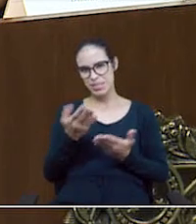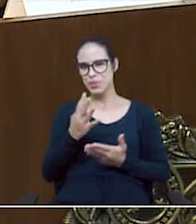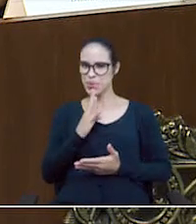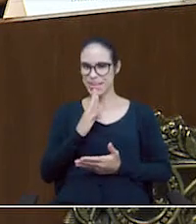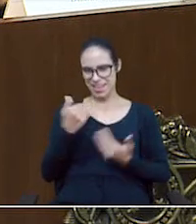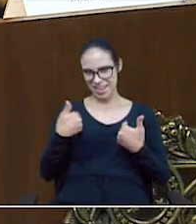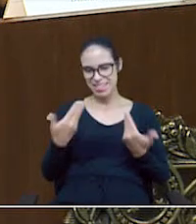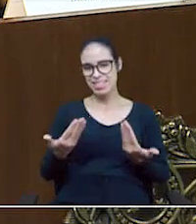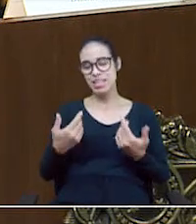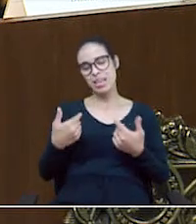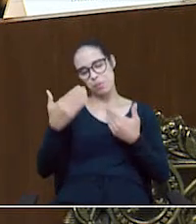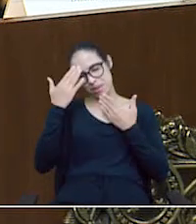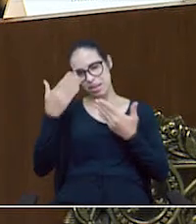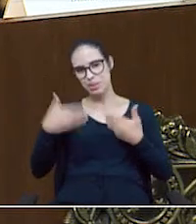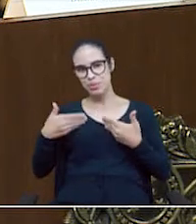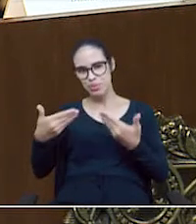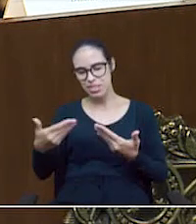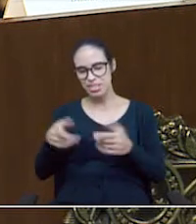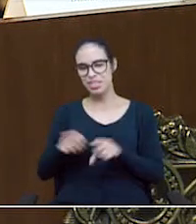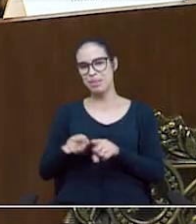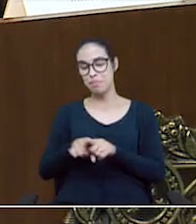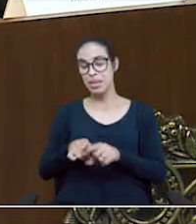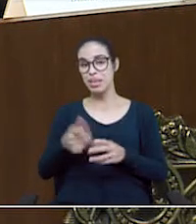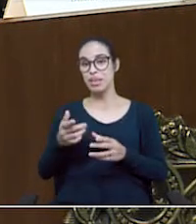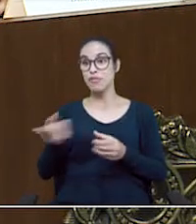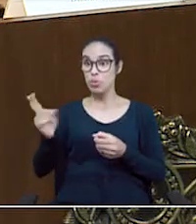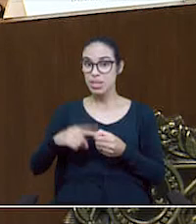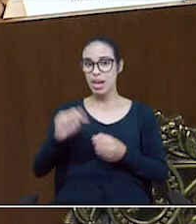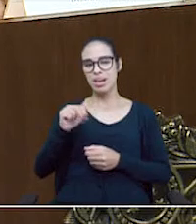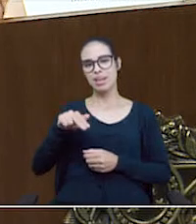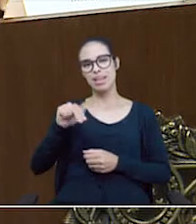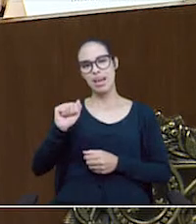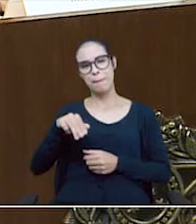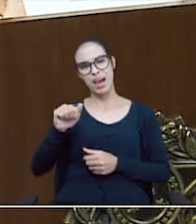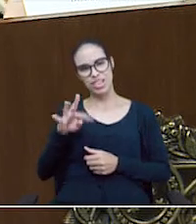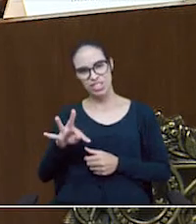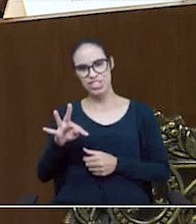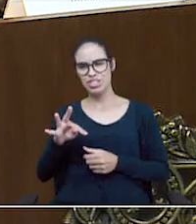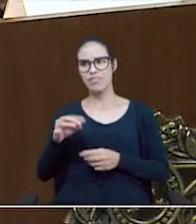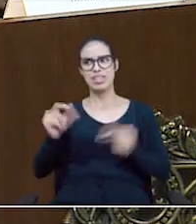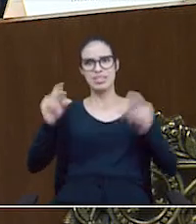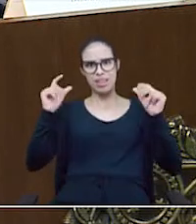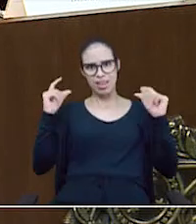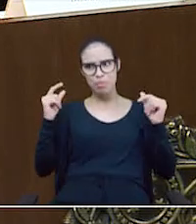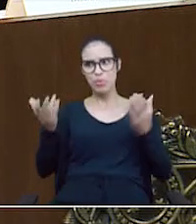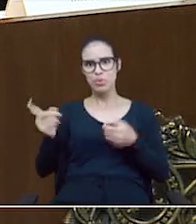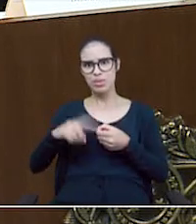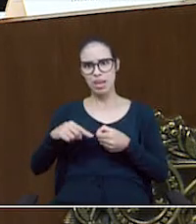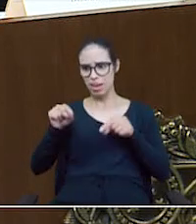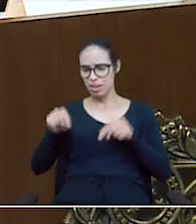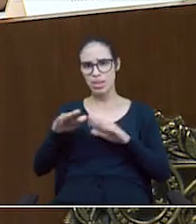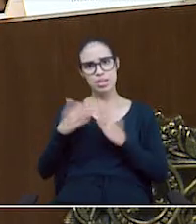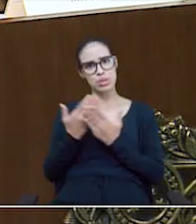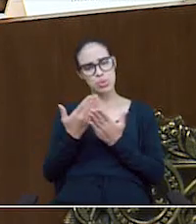a lembrança, a possibilidade de voltar na Mate depois de tantos anos, né? E na Mate é uma escola da qual